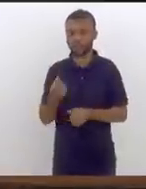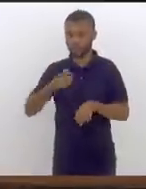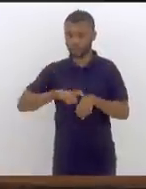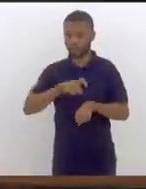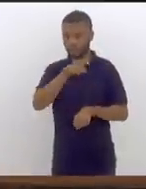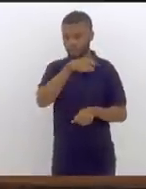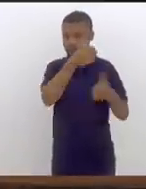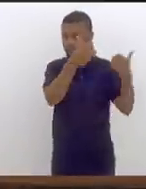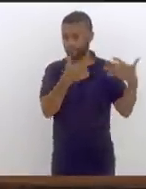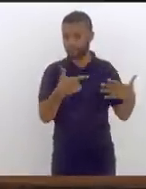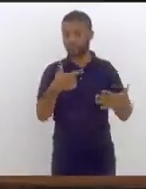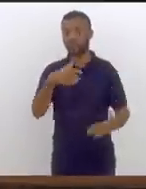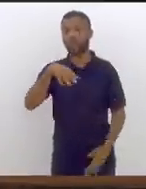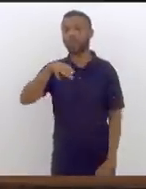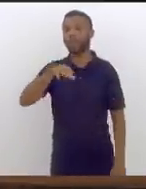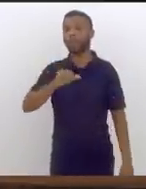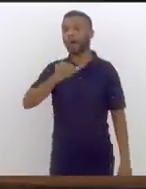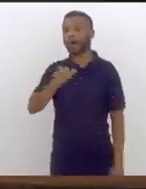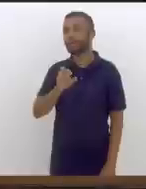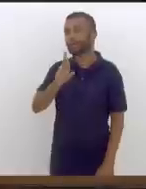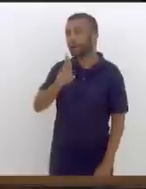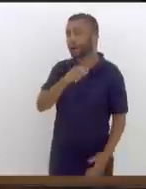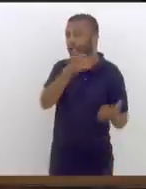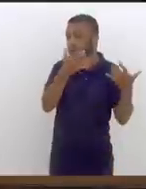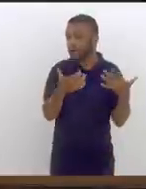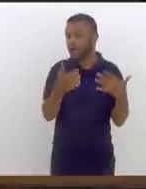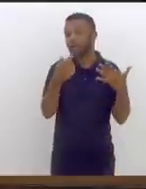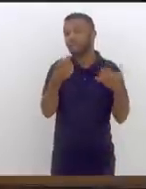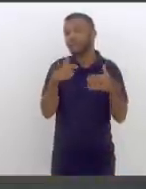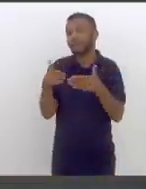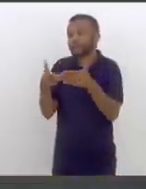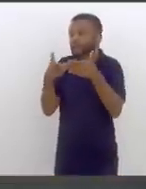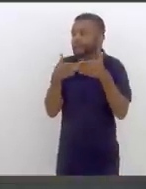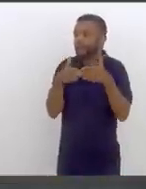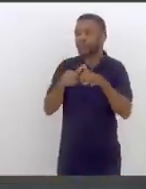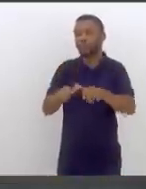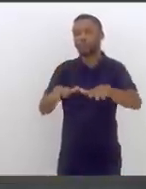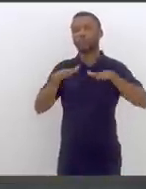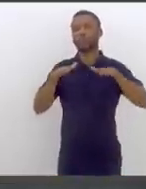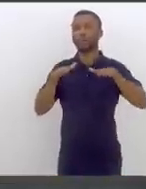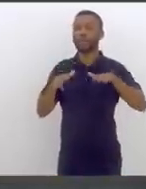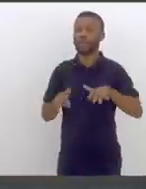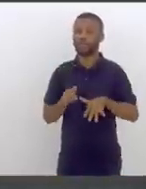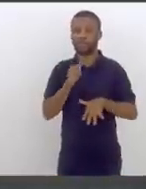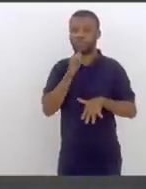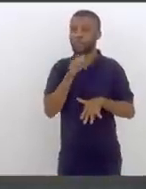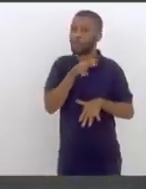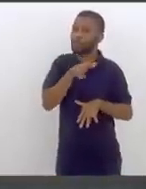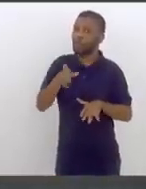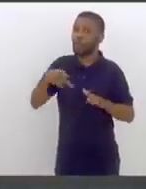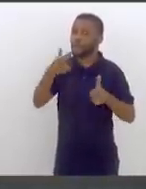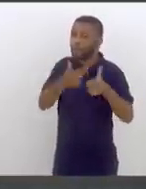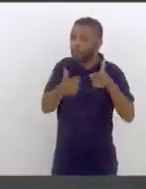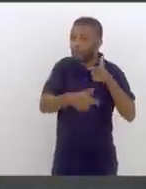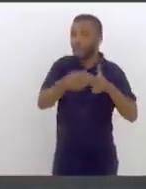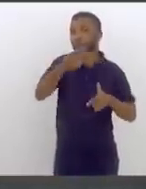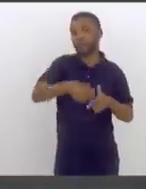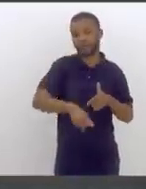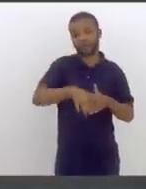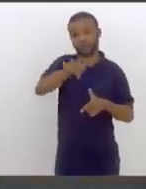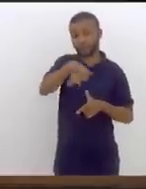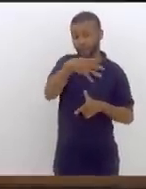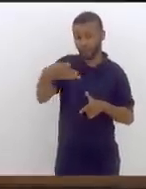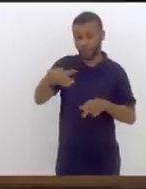colocou aqui Major Luigi falou que tinha que sair do Parlamento infelizmente não é do Parlamento a questão da escala tanto é que eu fiz uma